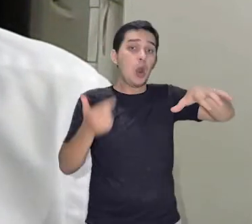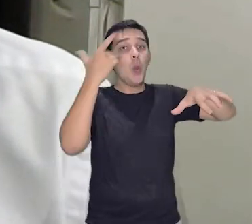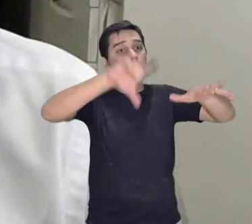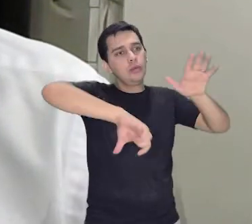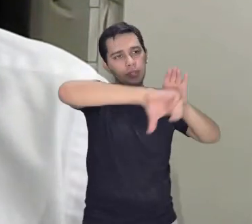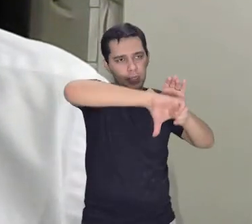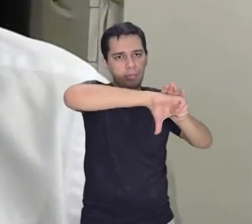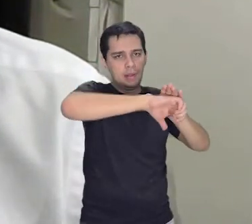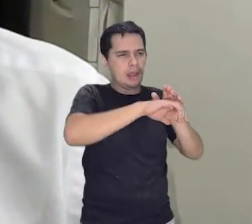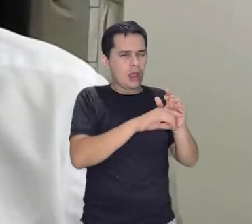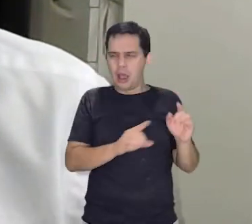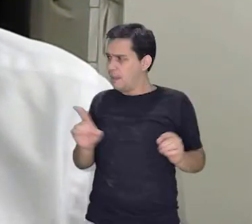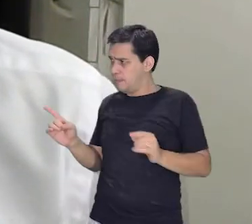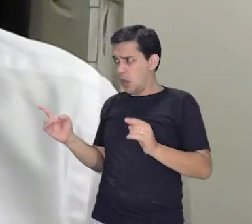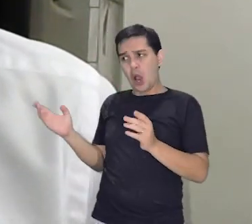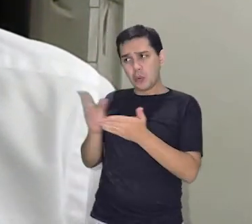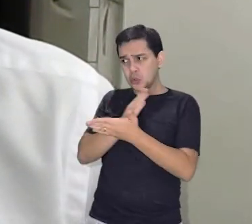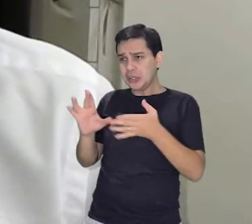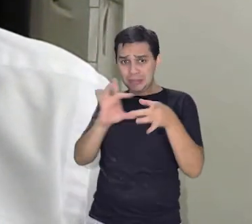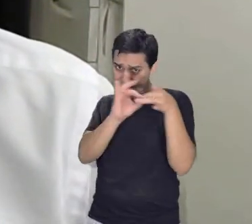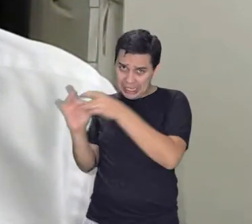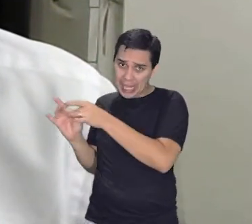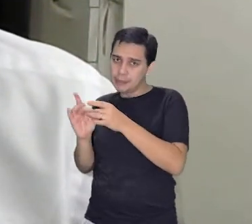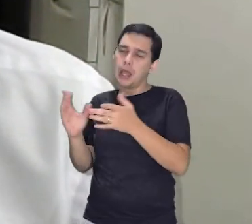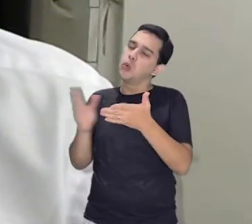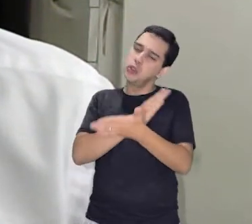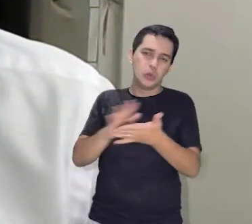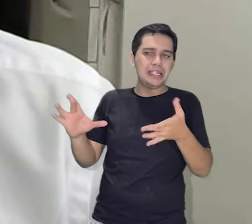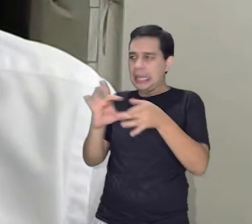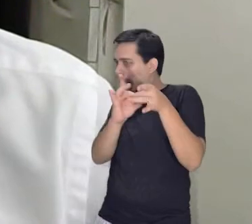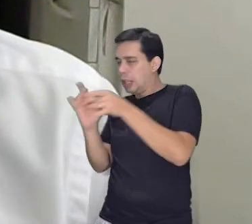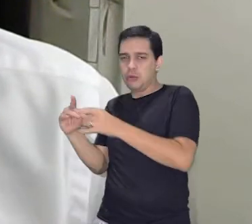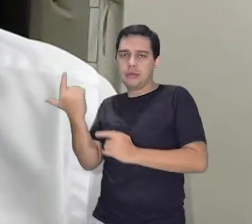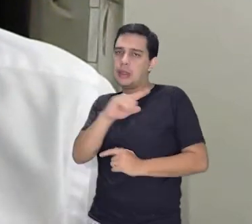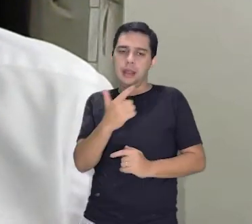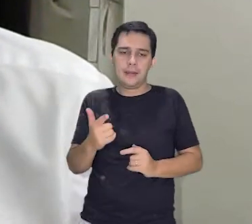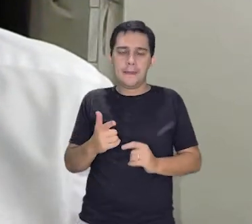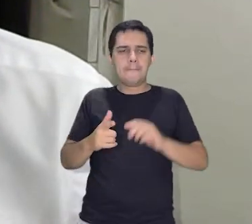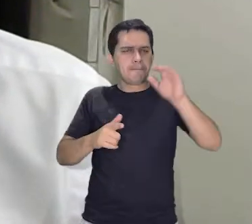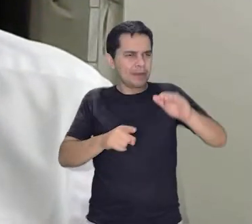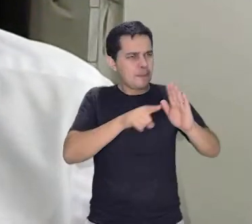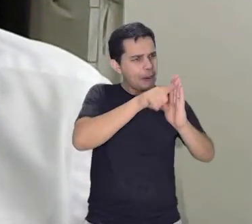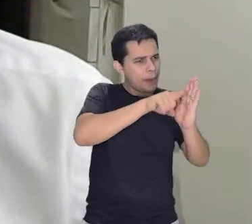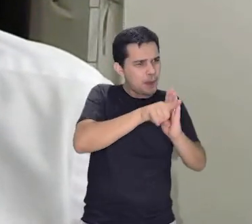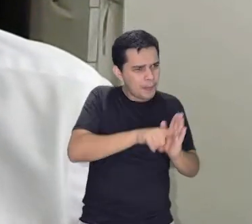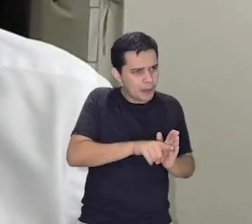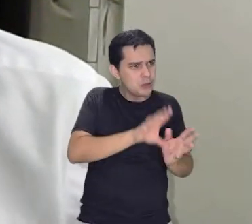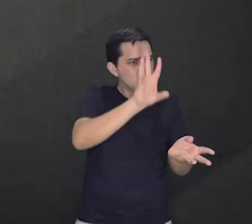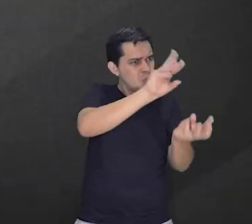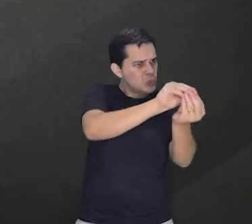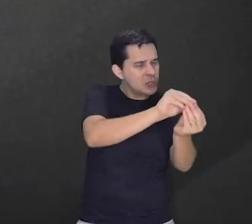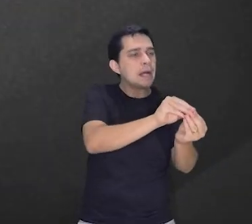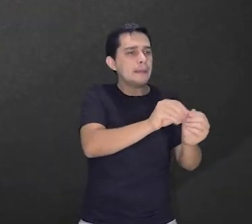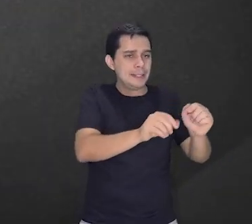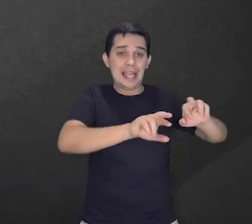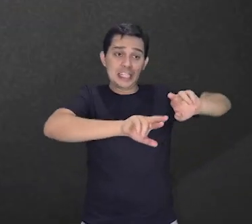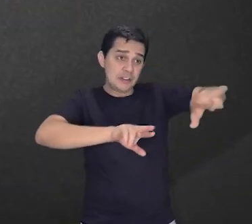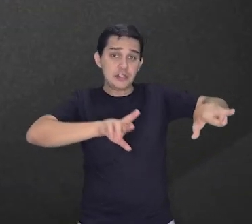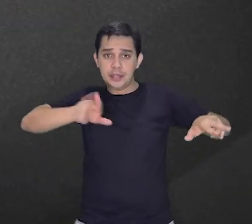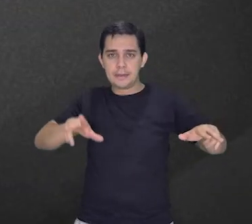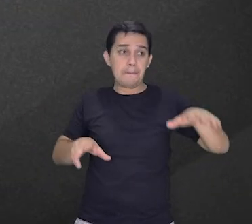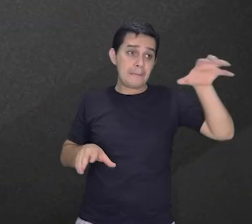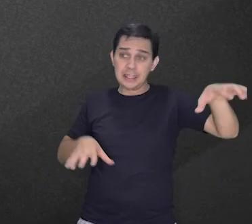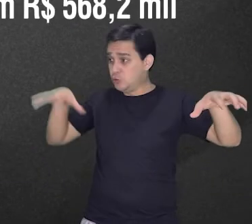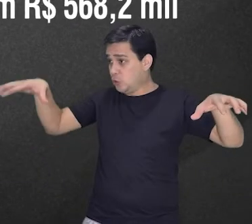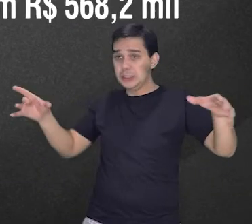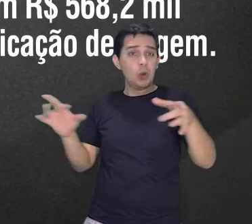de investigações específicas para cada fato. Mas, efetivamente, ao final, os fatos se relacionam. Como, por exemplo, foi